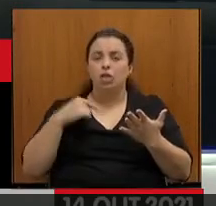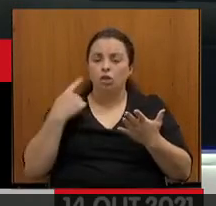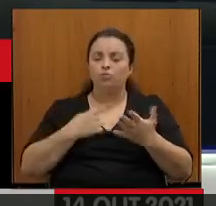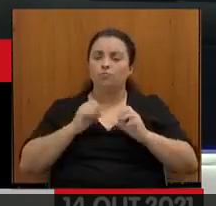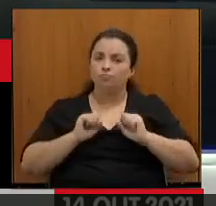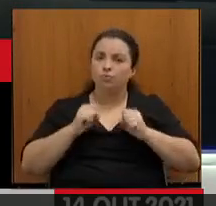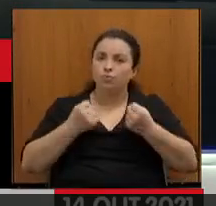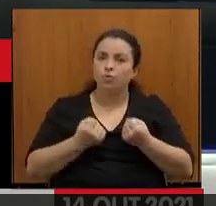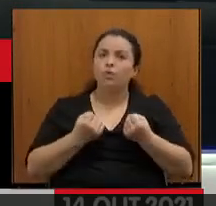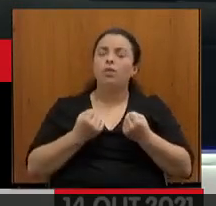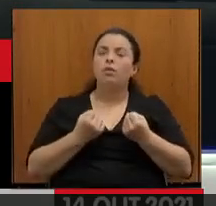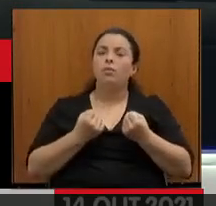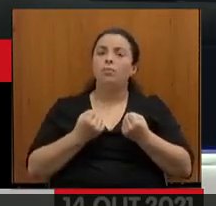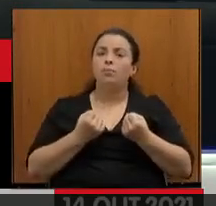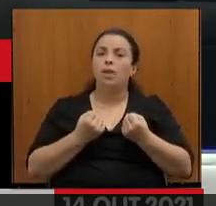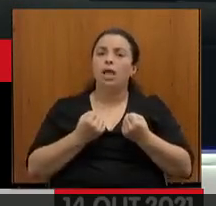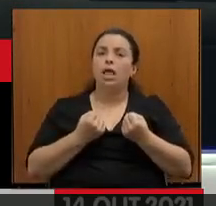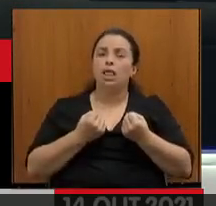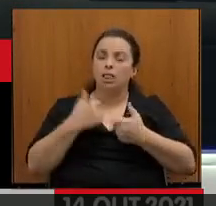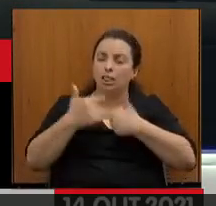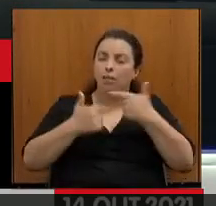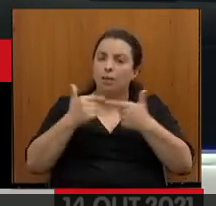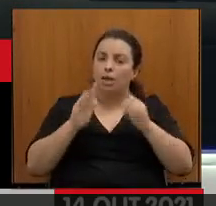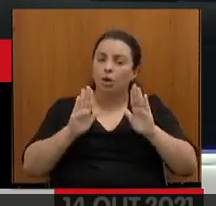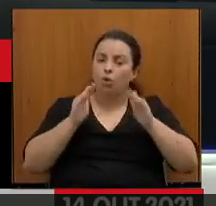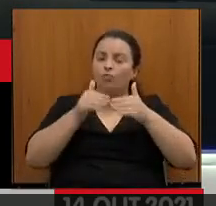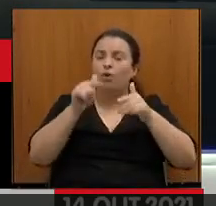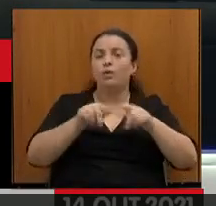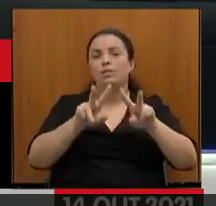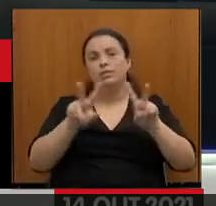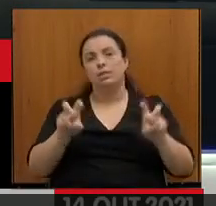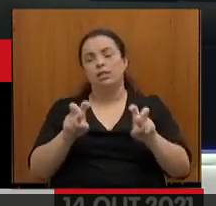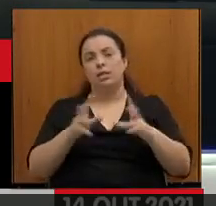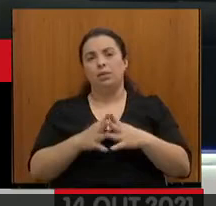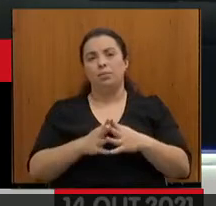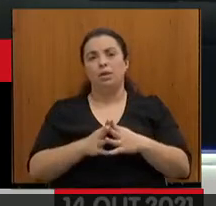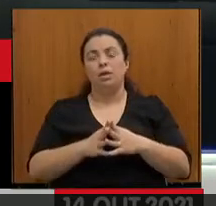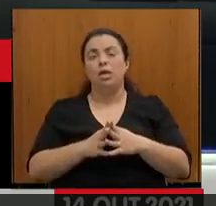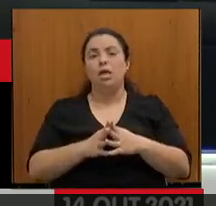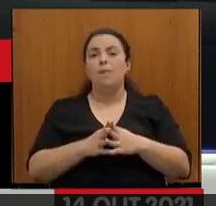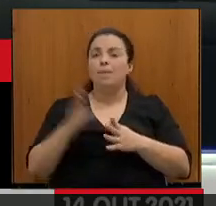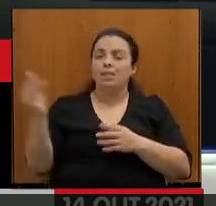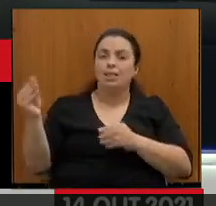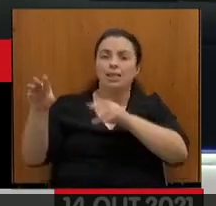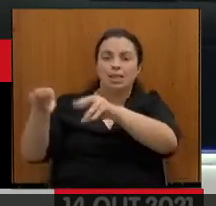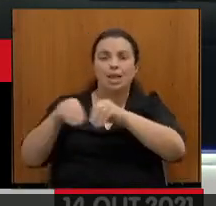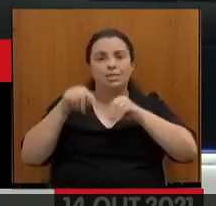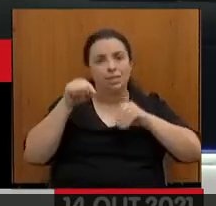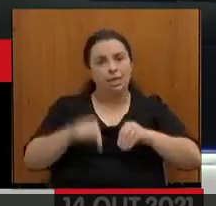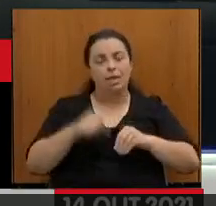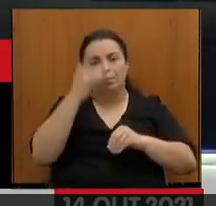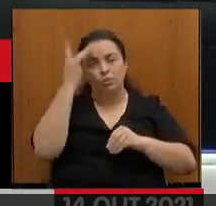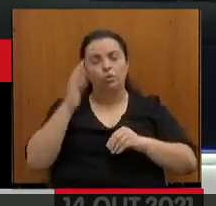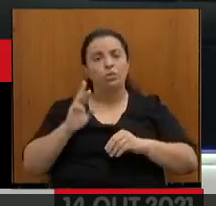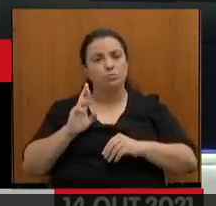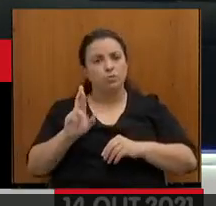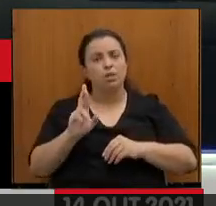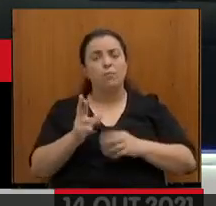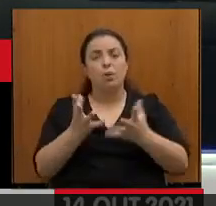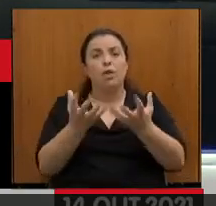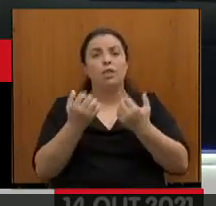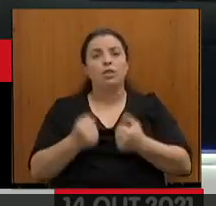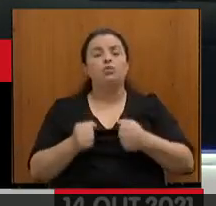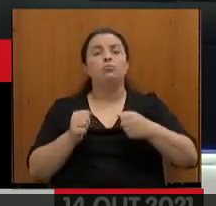a trazer aqui os responsáveis pelo atendimento público do governo do Estado, para que nos